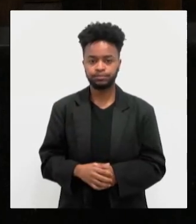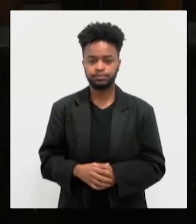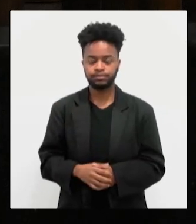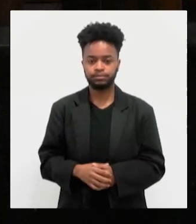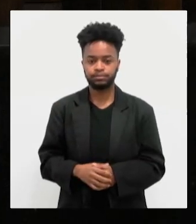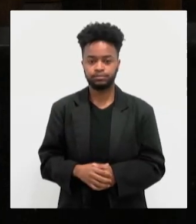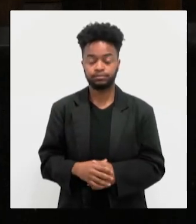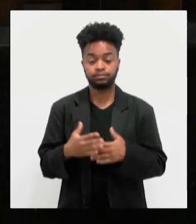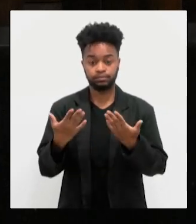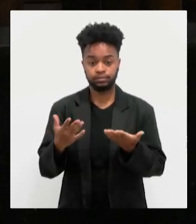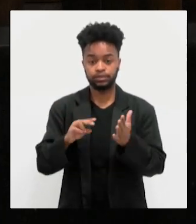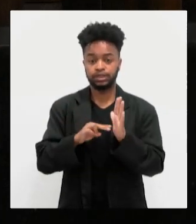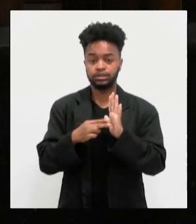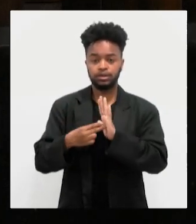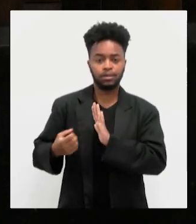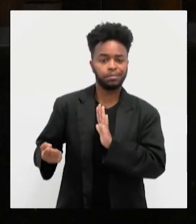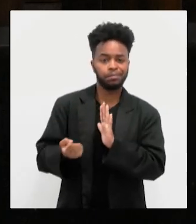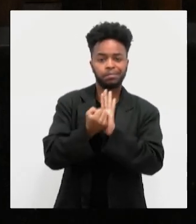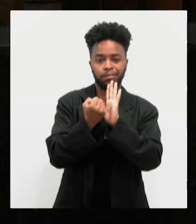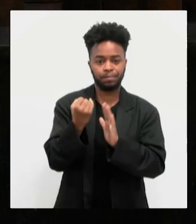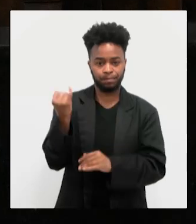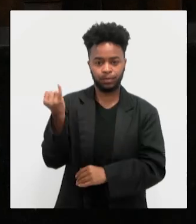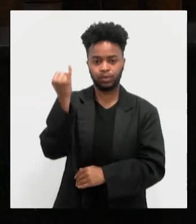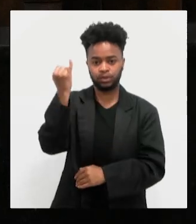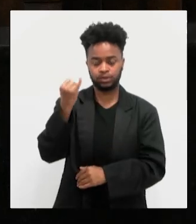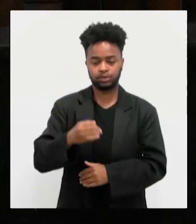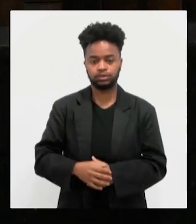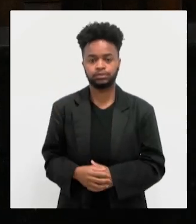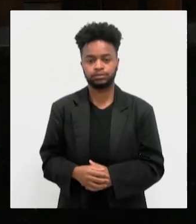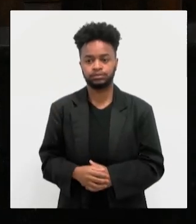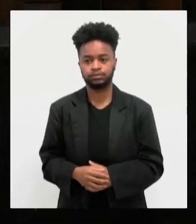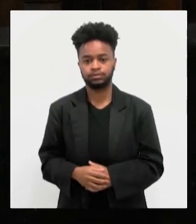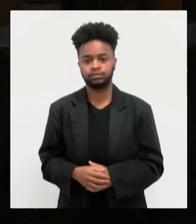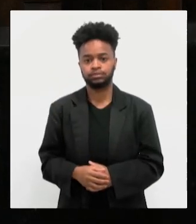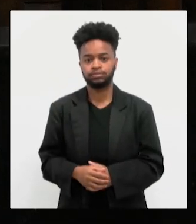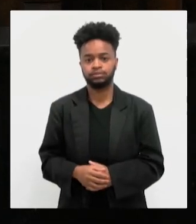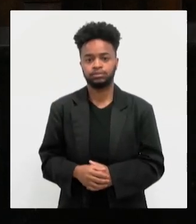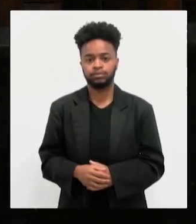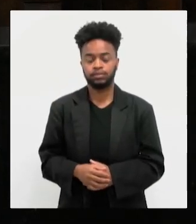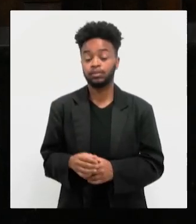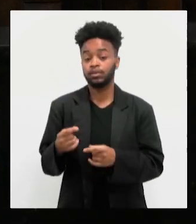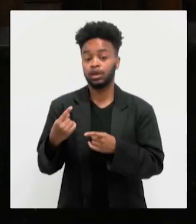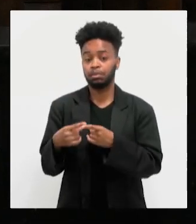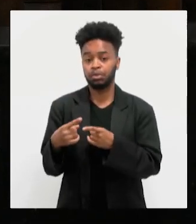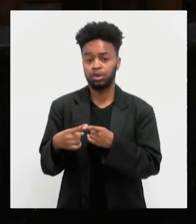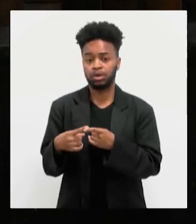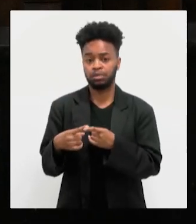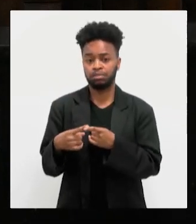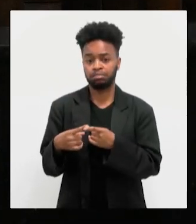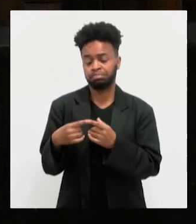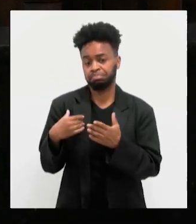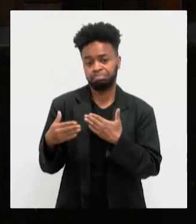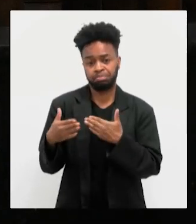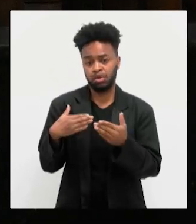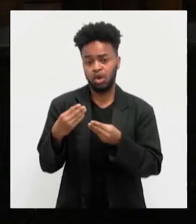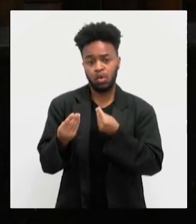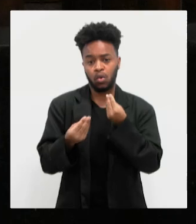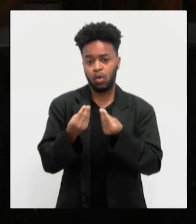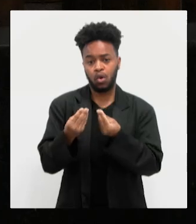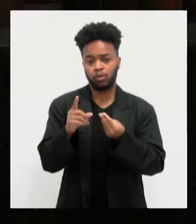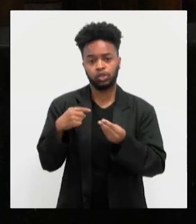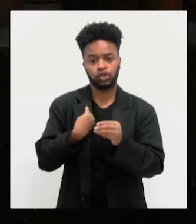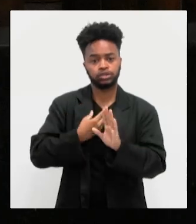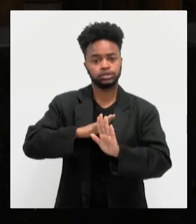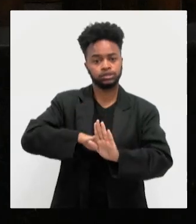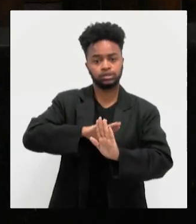Então, isso é um legado importantíssimo, porque, independente das nossas